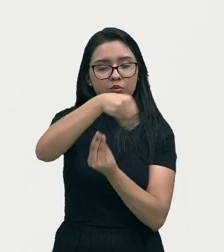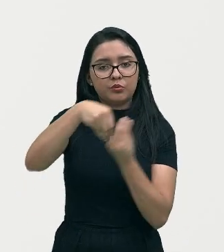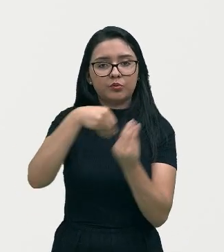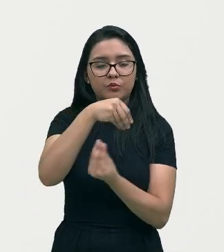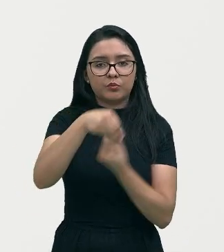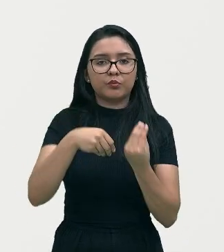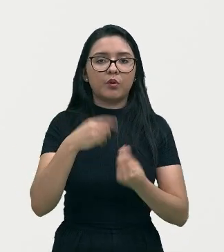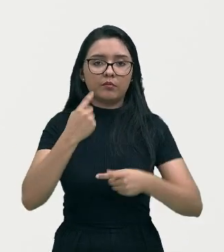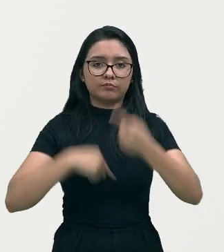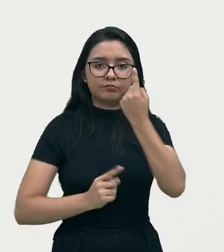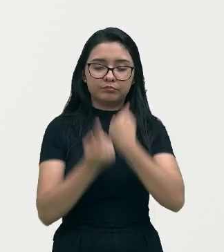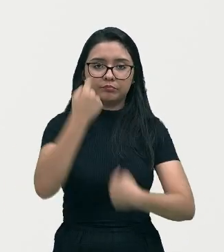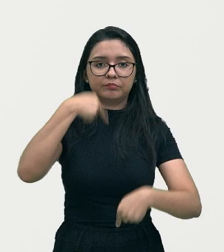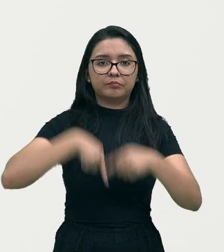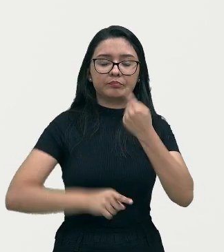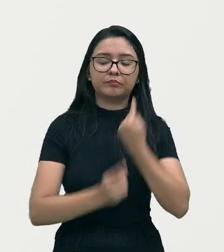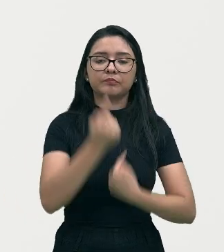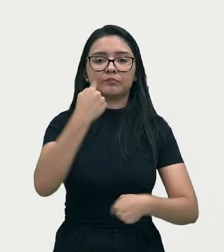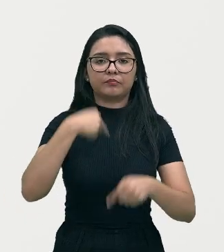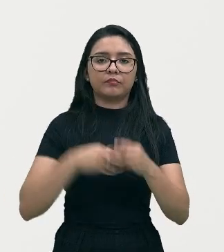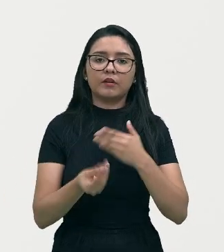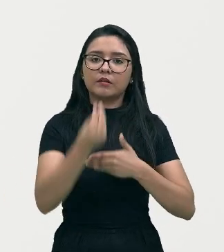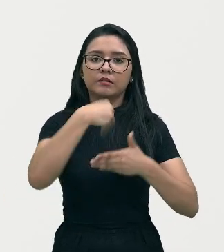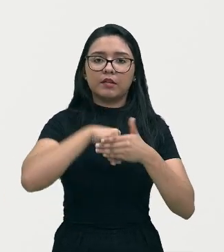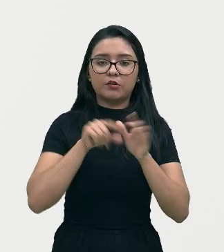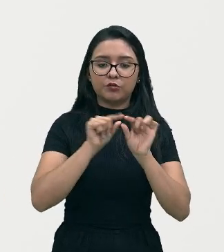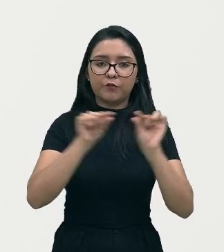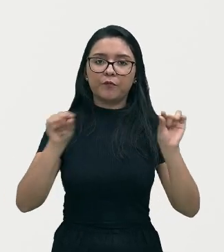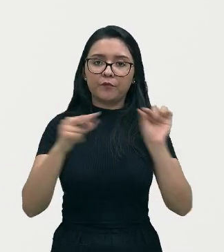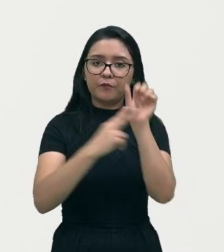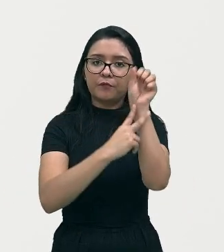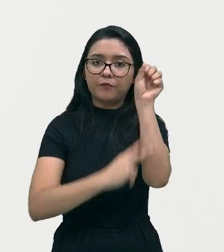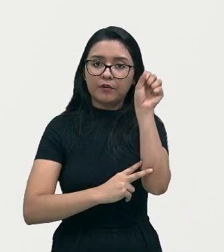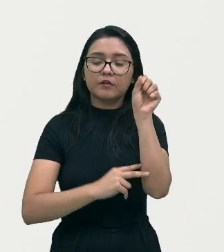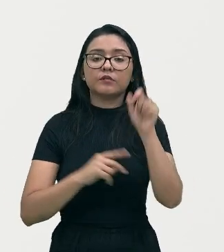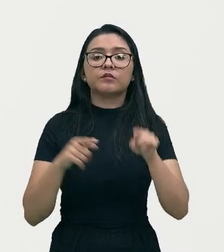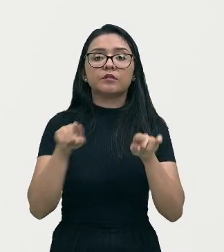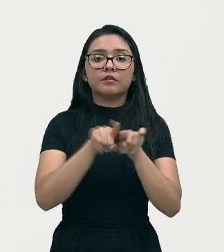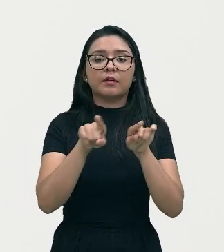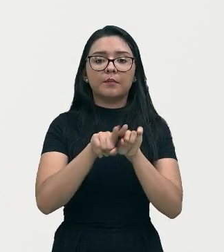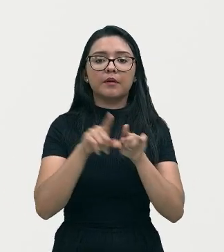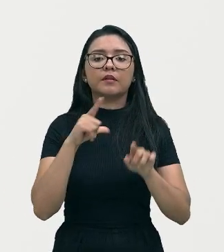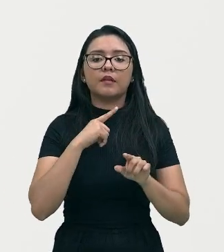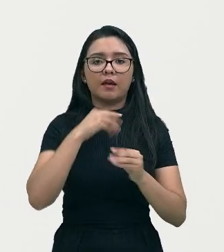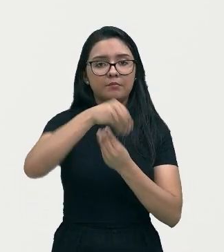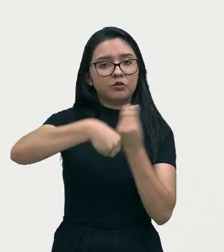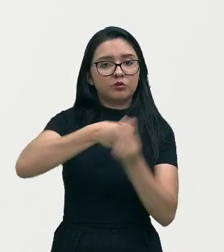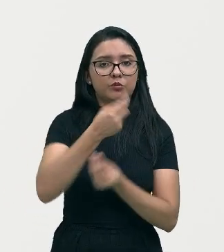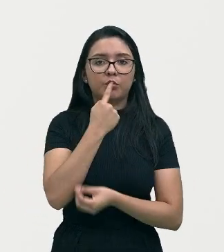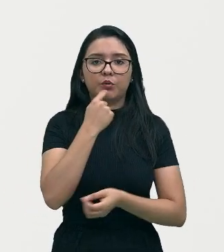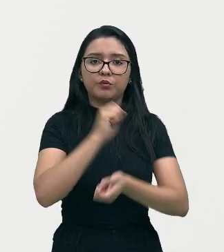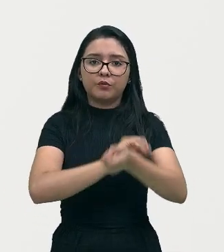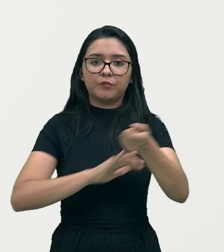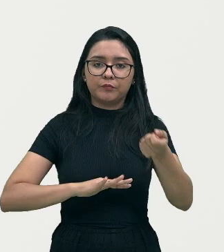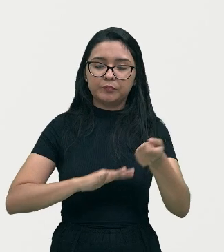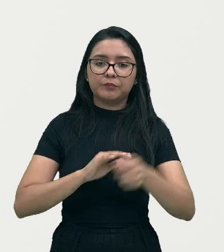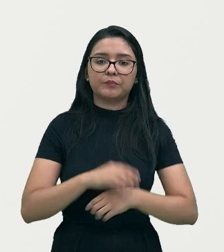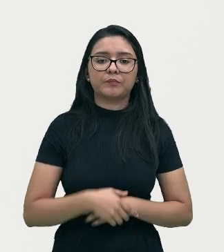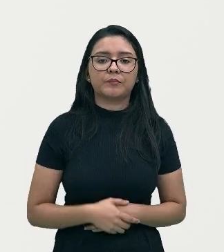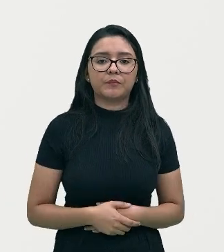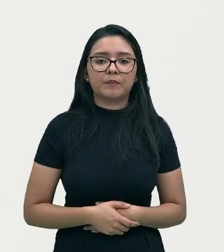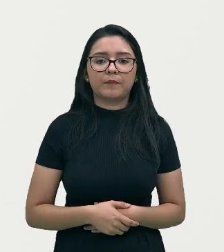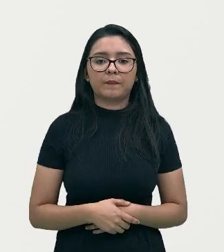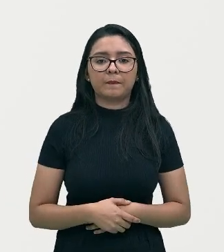sua circulação ocorrendo também dentro de vasos, né? E aí a gente tem a mistura do sangue venoso com o